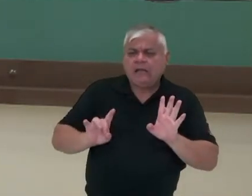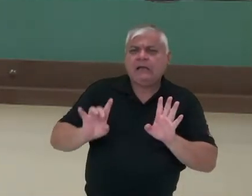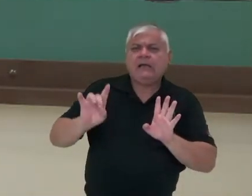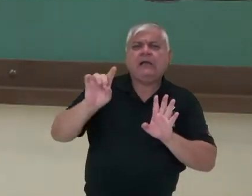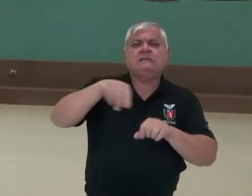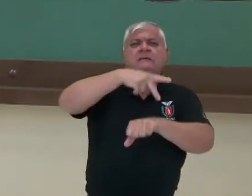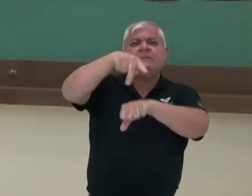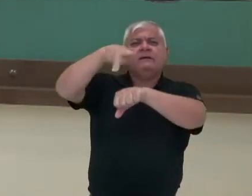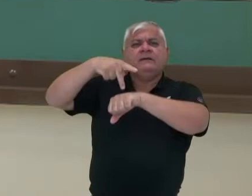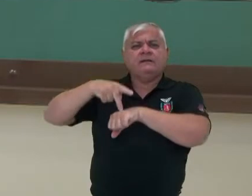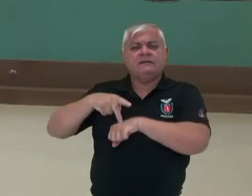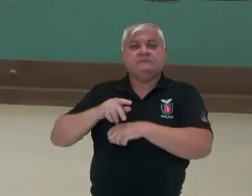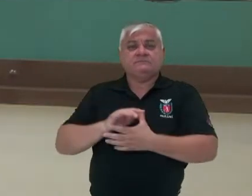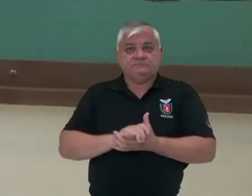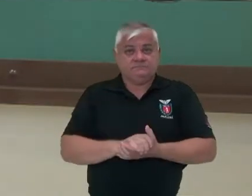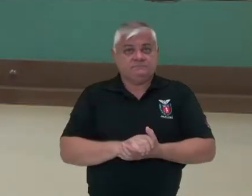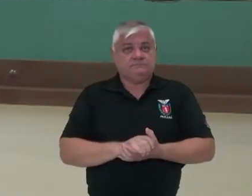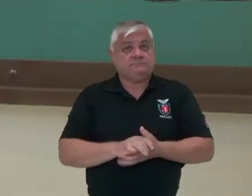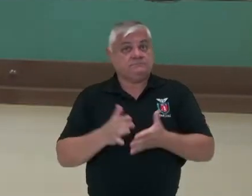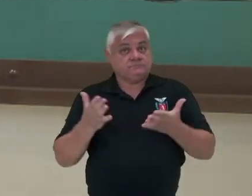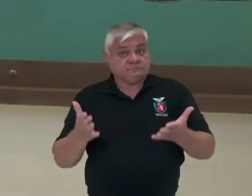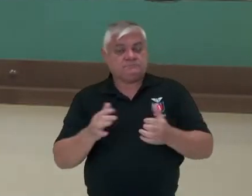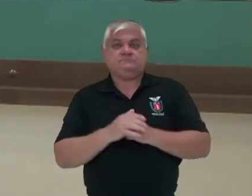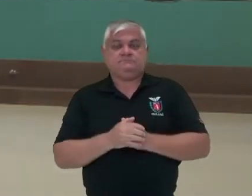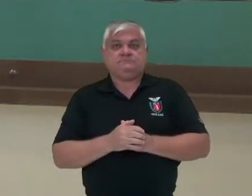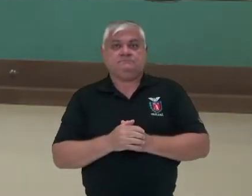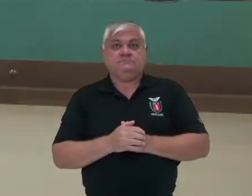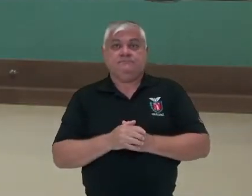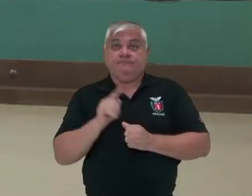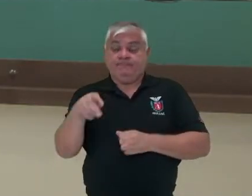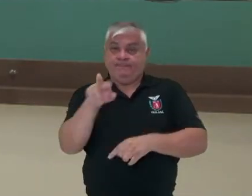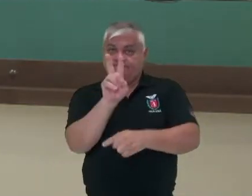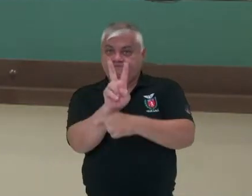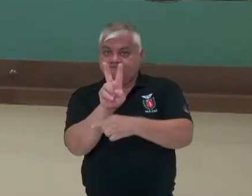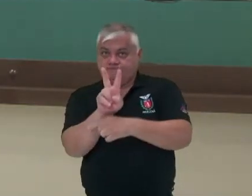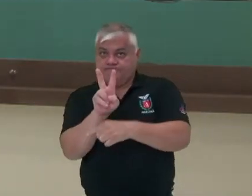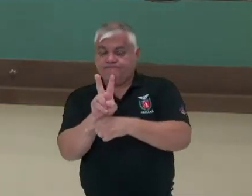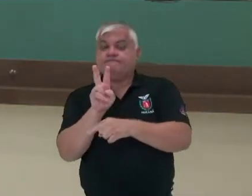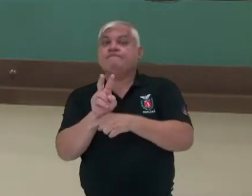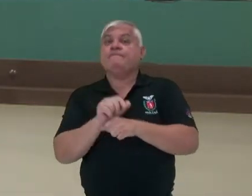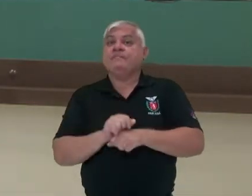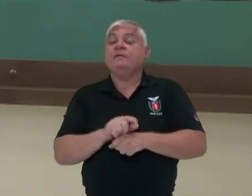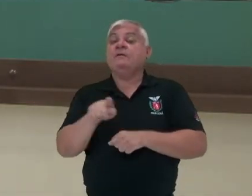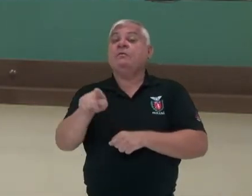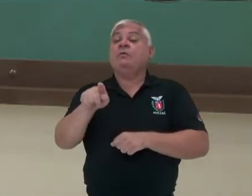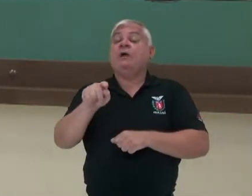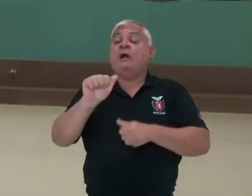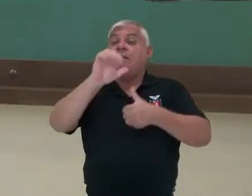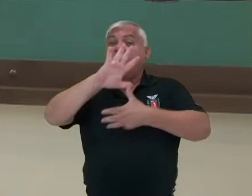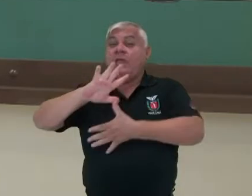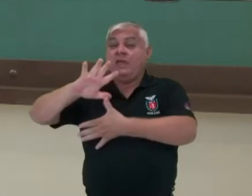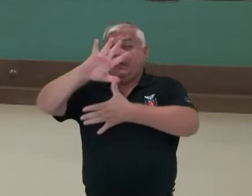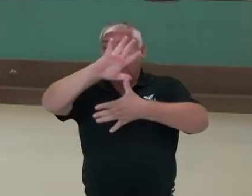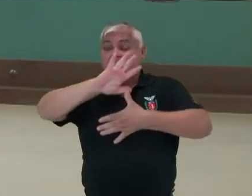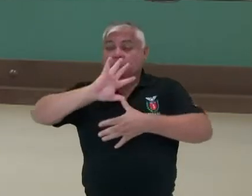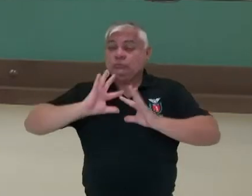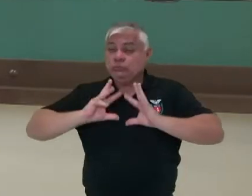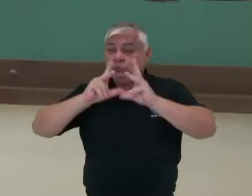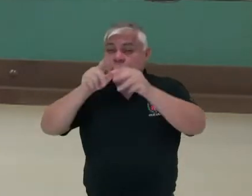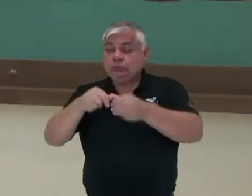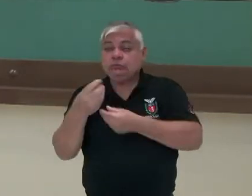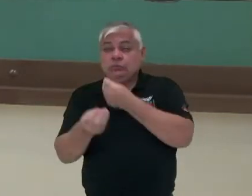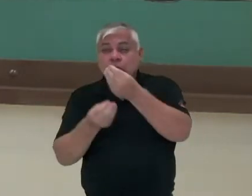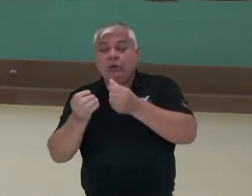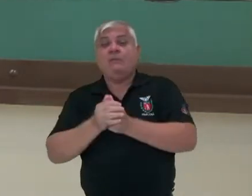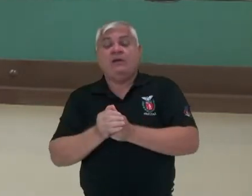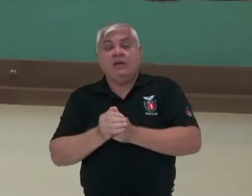né? Para cuidar dos seus negócios com a América Espanhola e exercer um controle rígido, né, sobre a